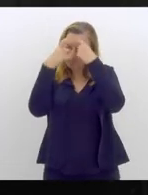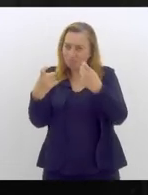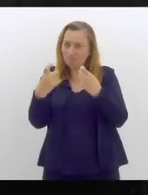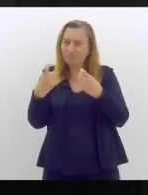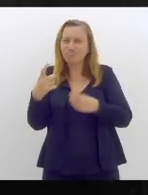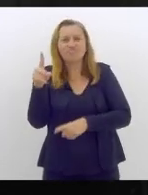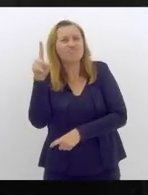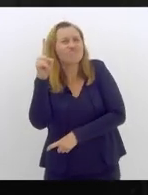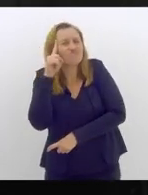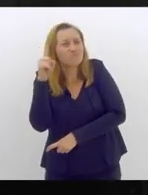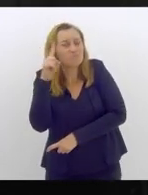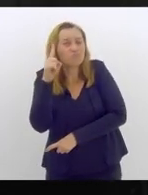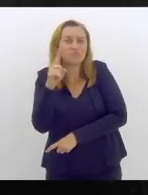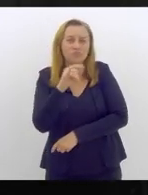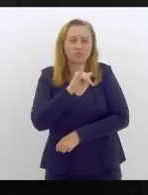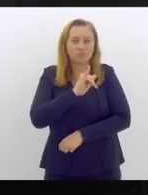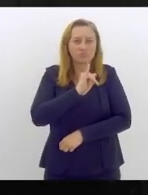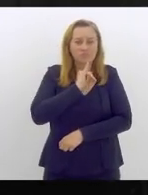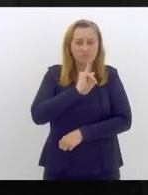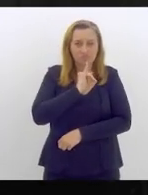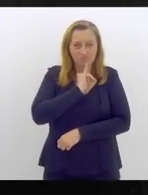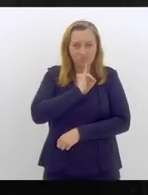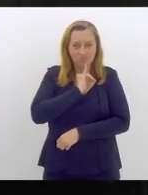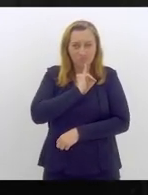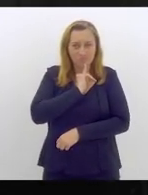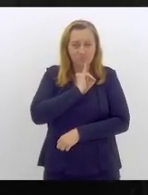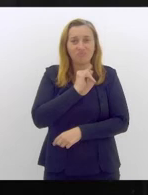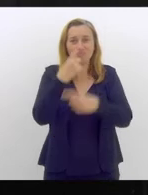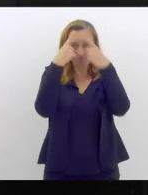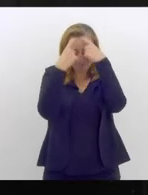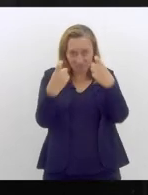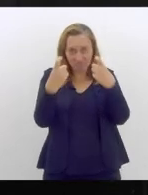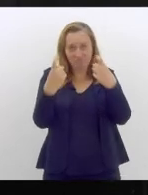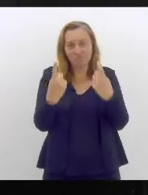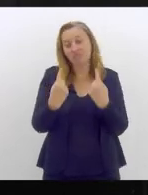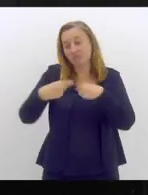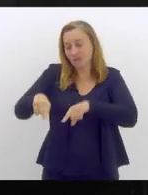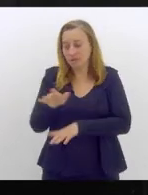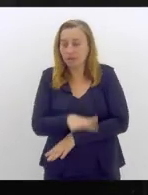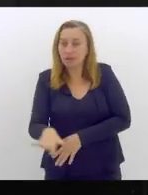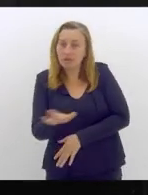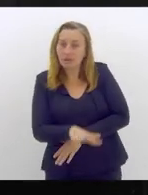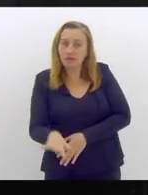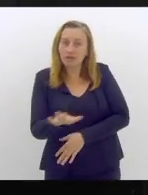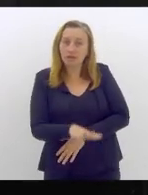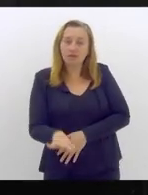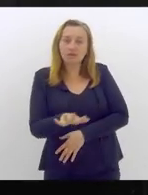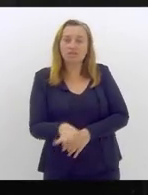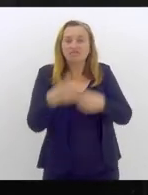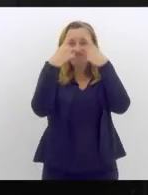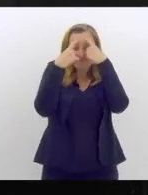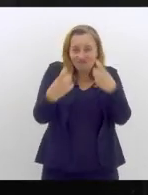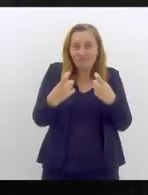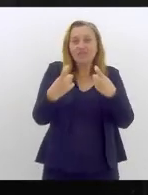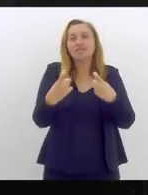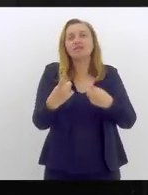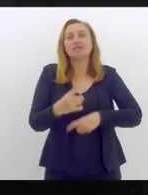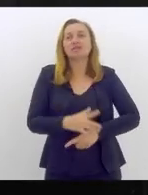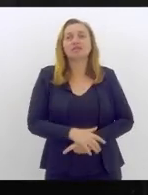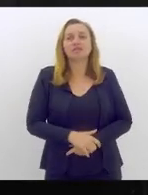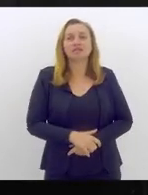constante infelizmente lamentavelmente a violência contra as Crianças A violência